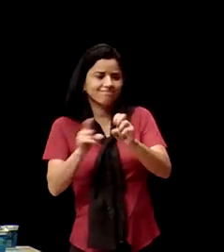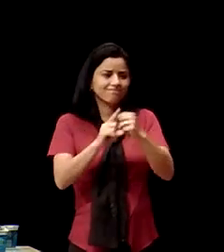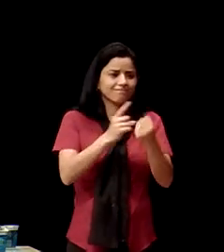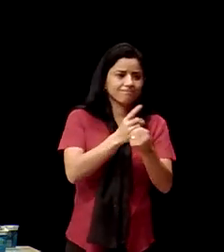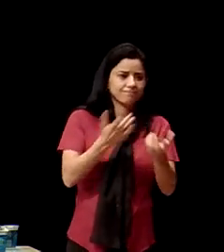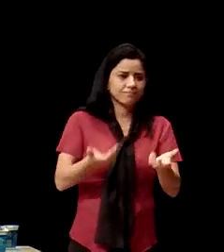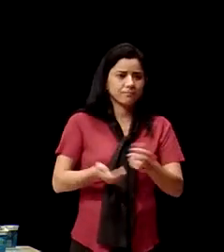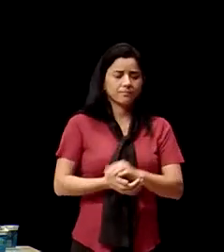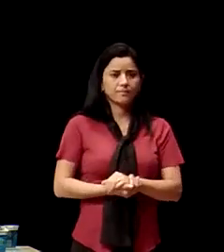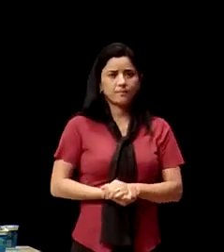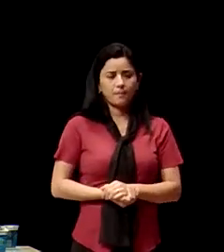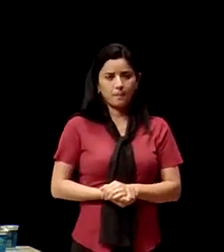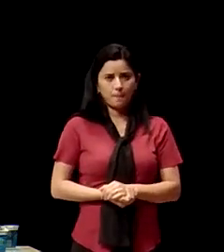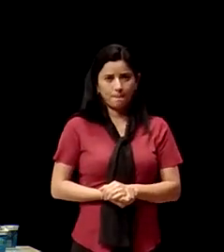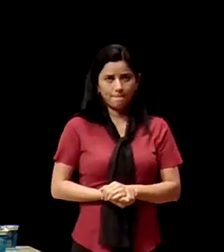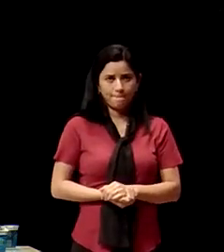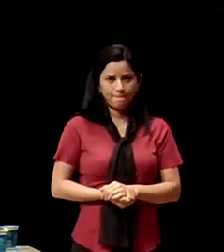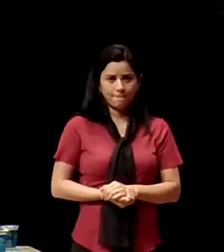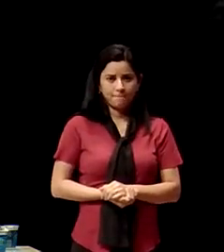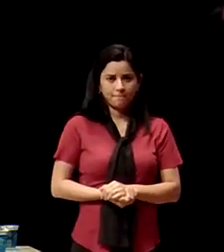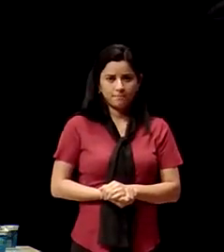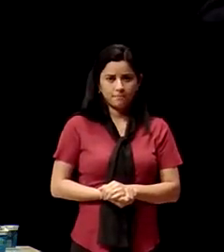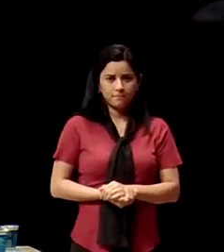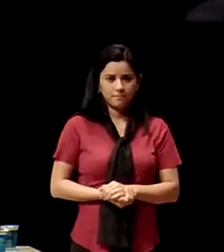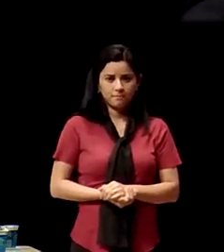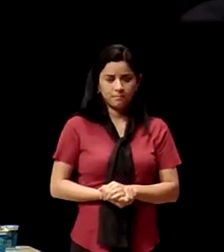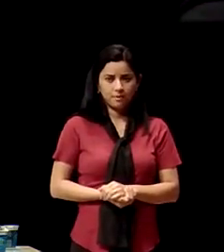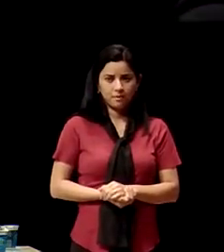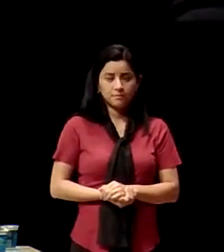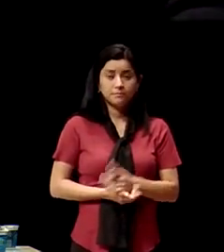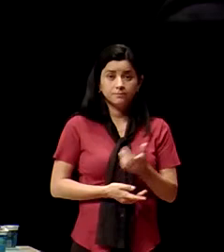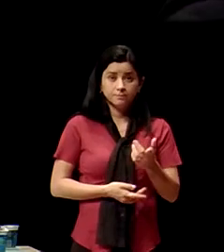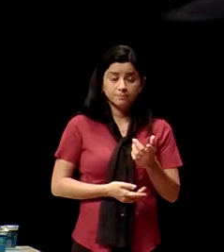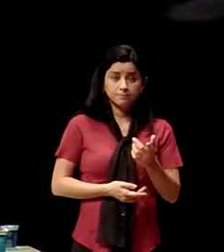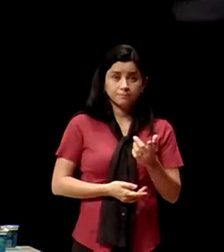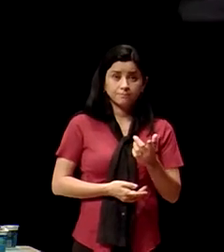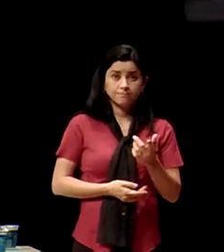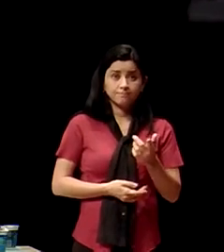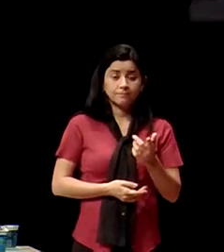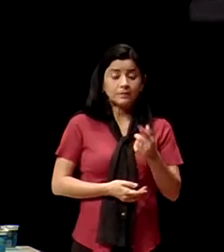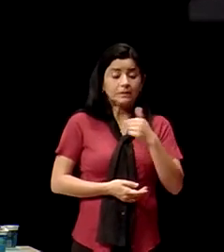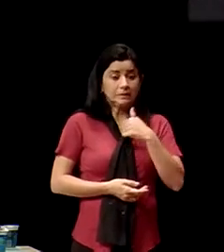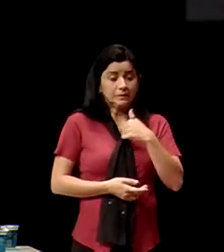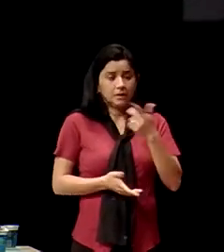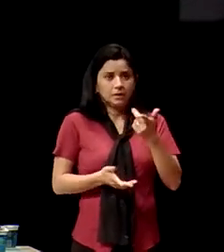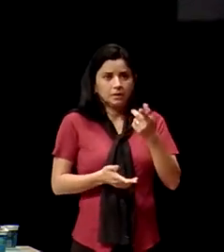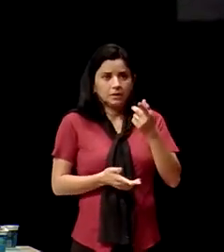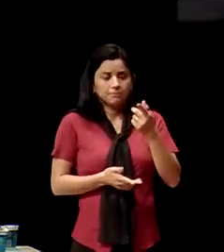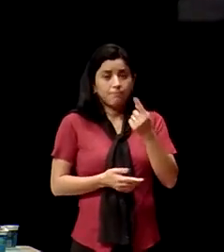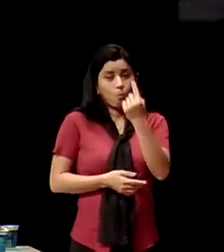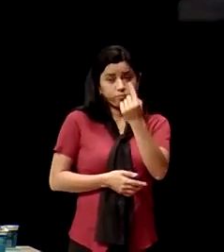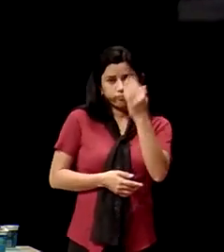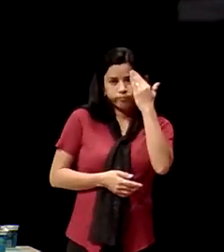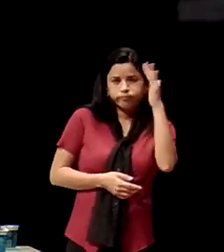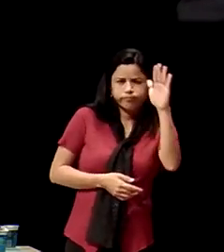just to end, one point more. E mais um ponto para